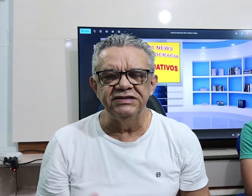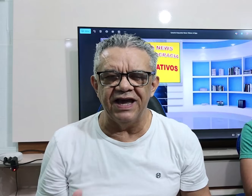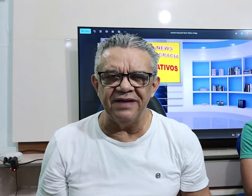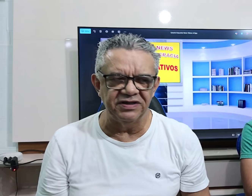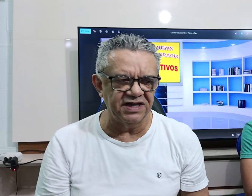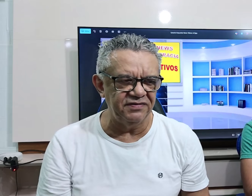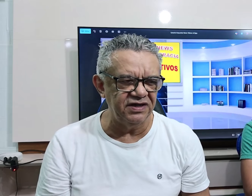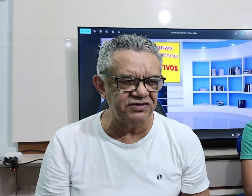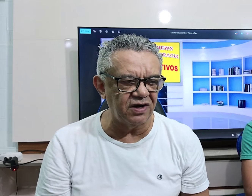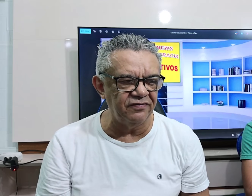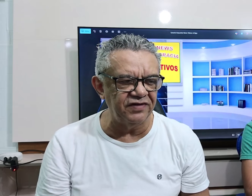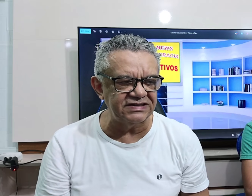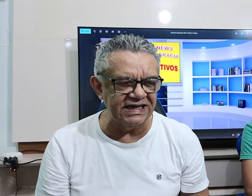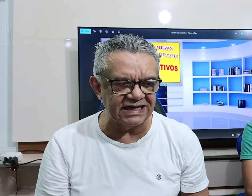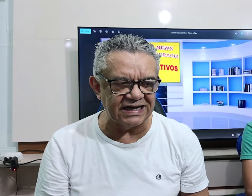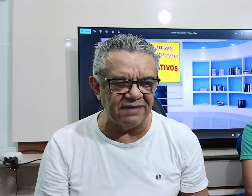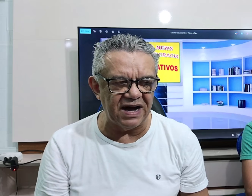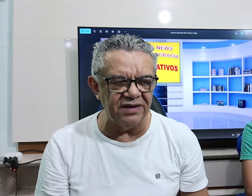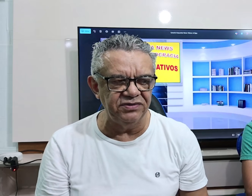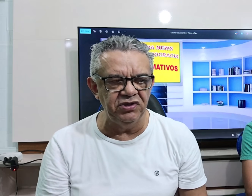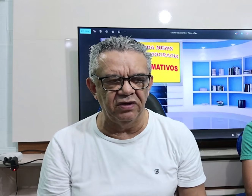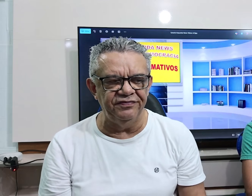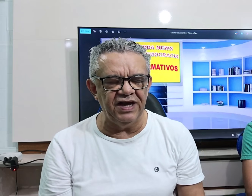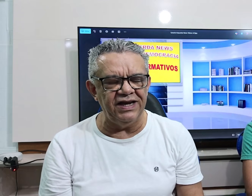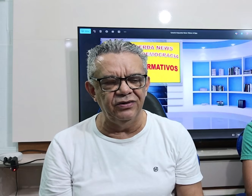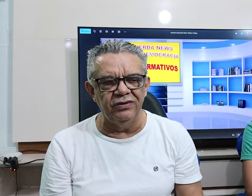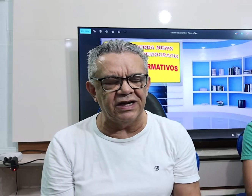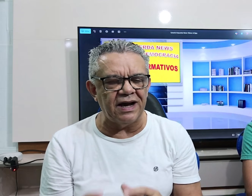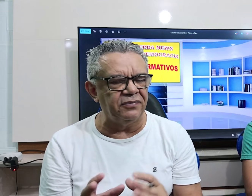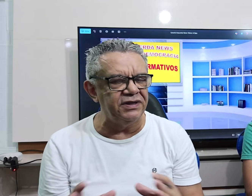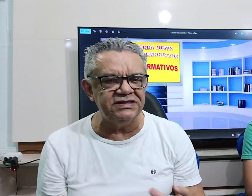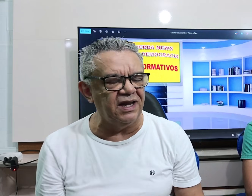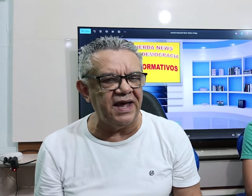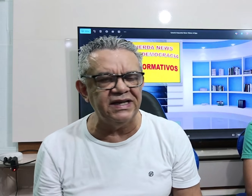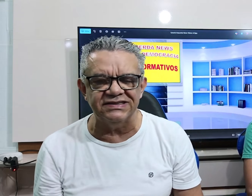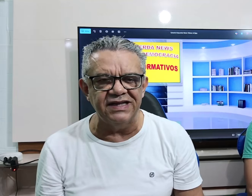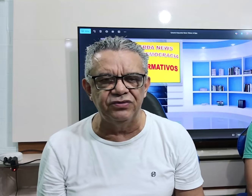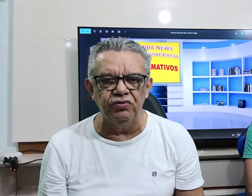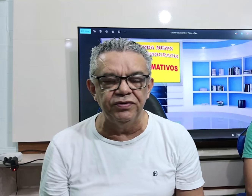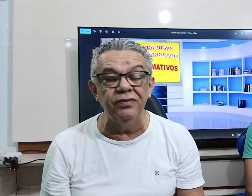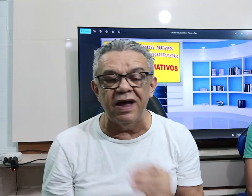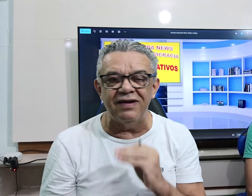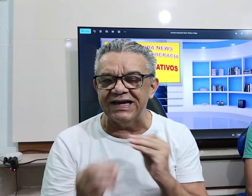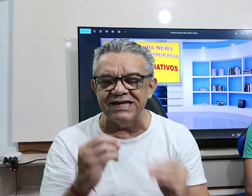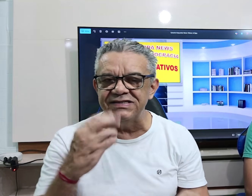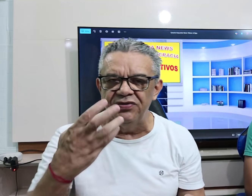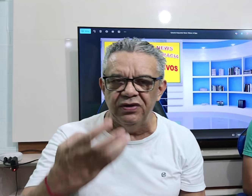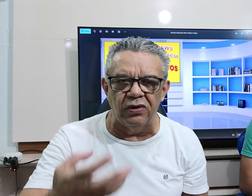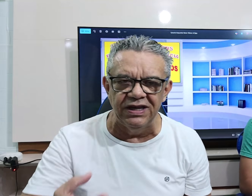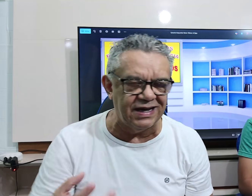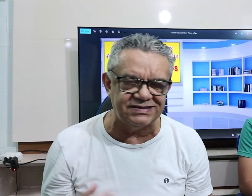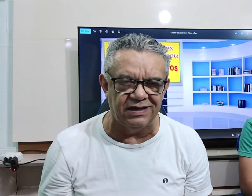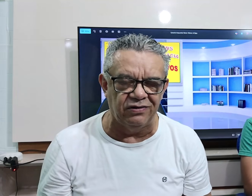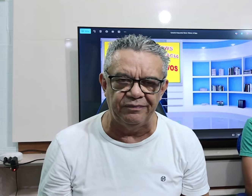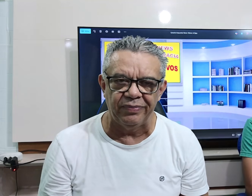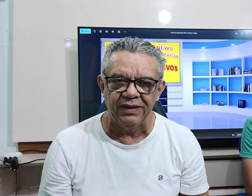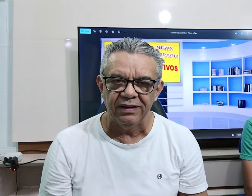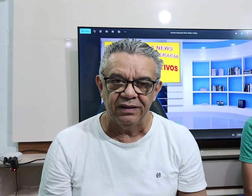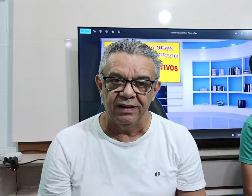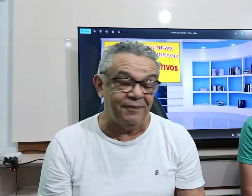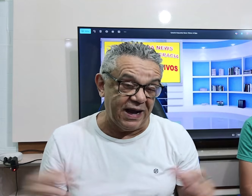Pois é, meus amigos, como vocês acabaram de ouvir aí, o Lula acabou de esclarecer tudo. Não é uma questão de